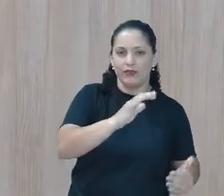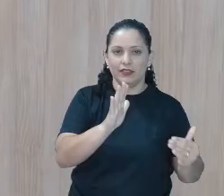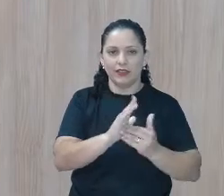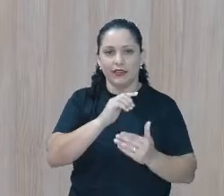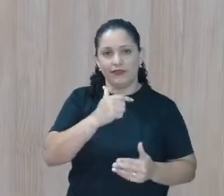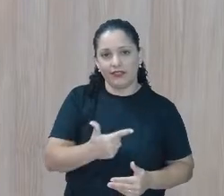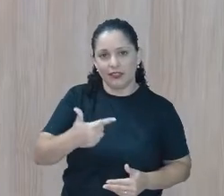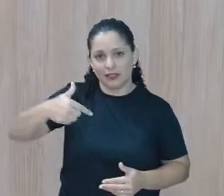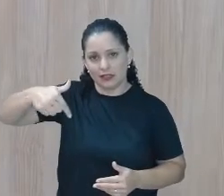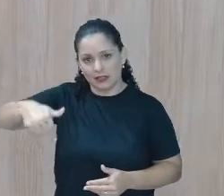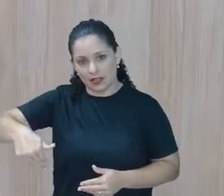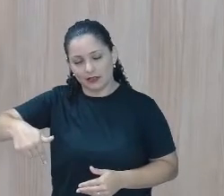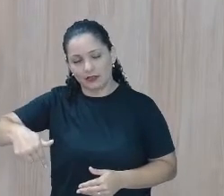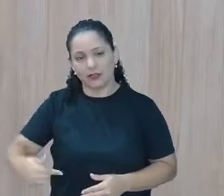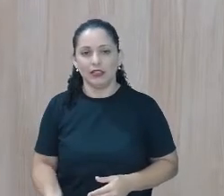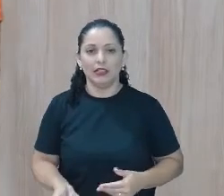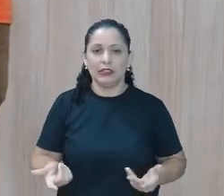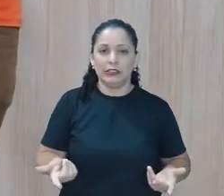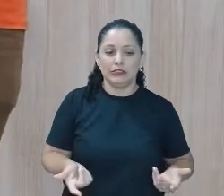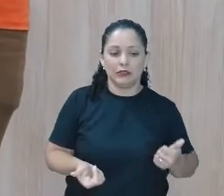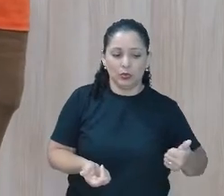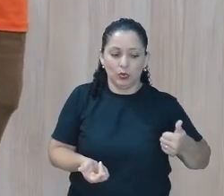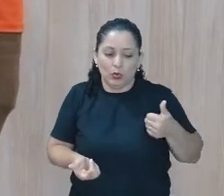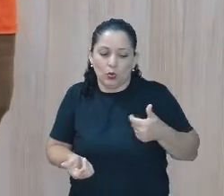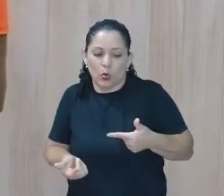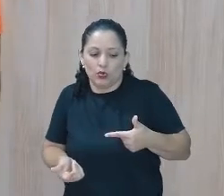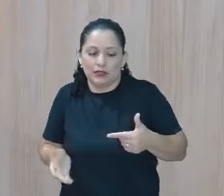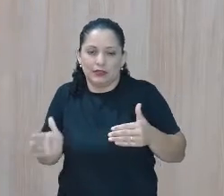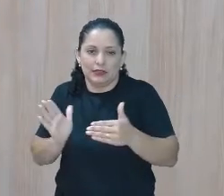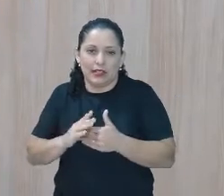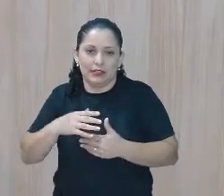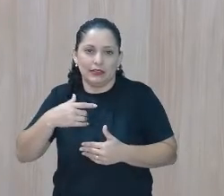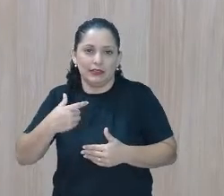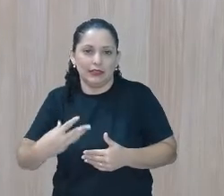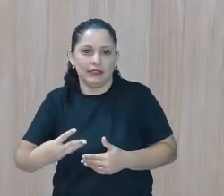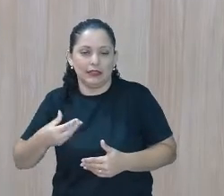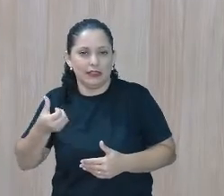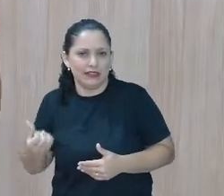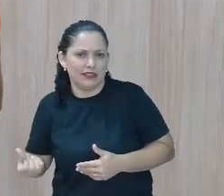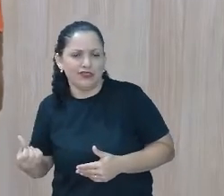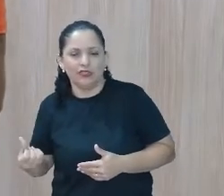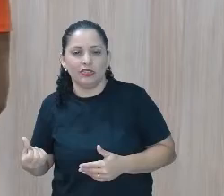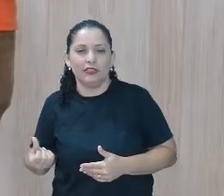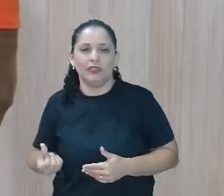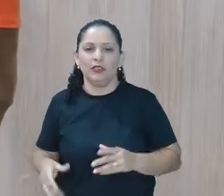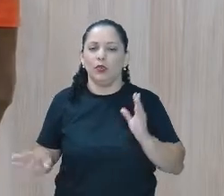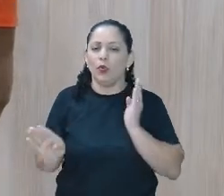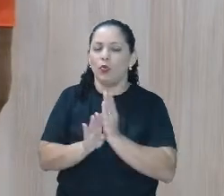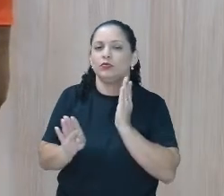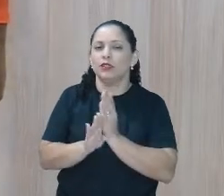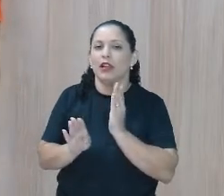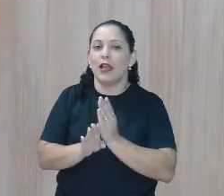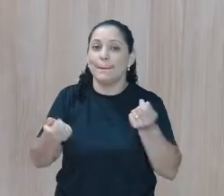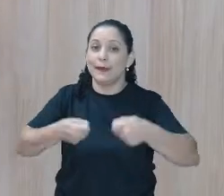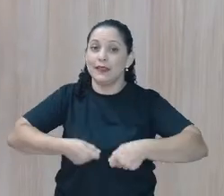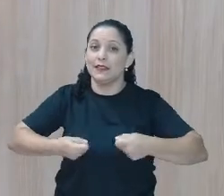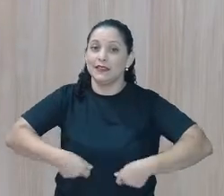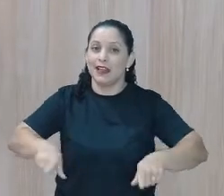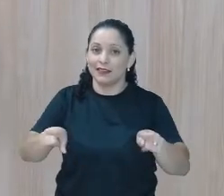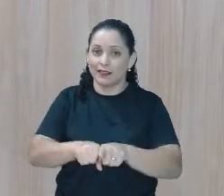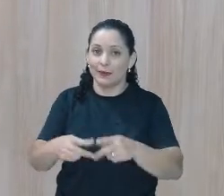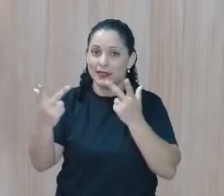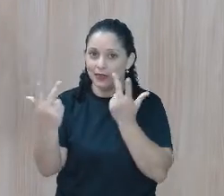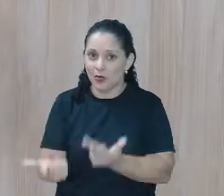de 12 para 36, quando eu encontrar a fração, a razão irredutível, tem que dar também 1/3.